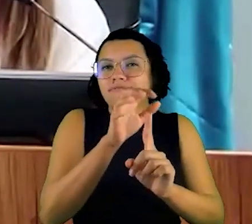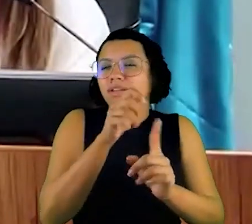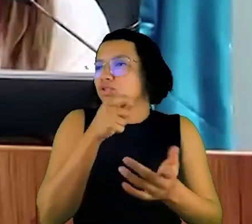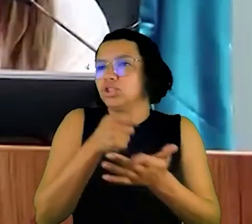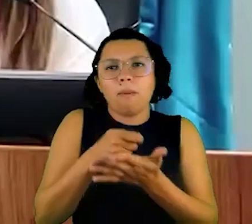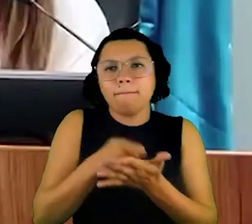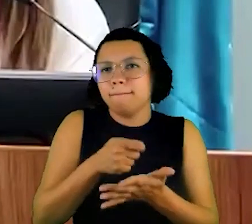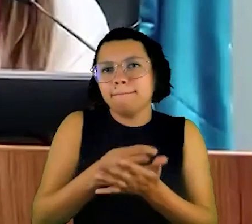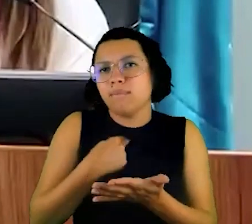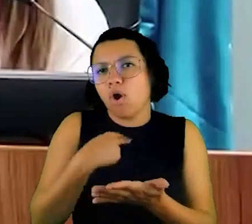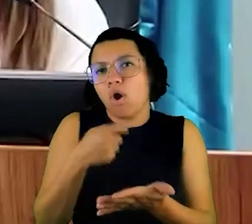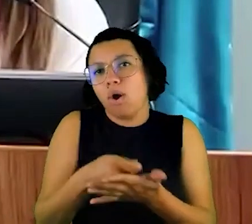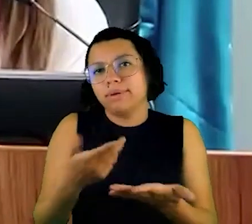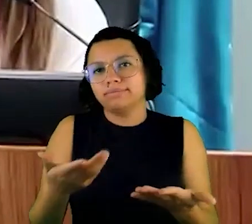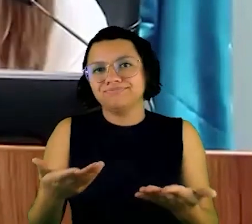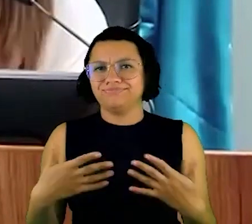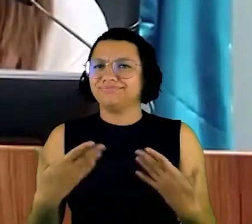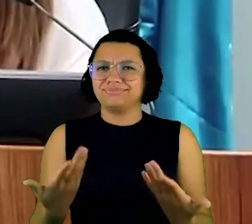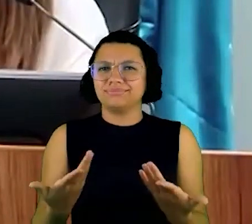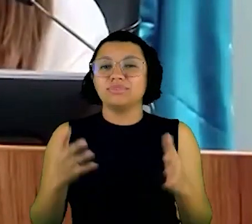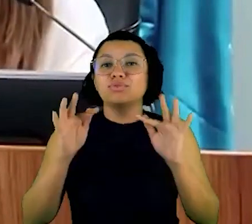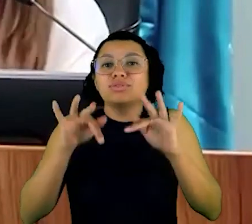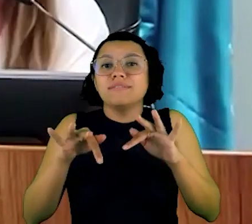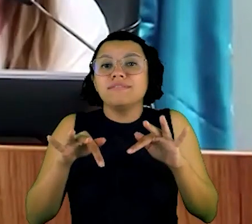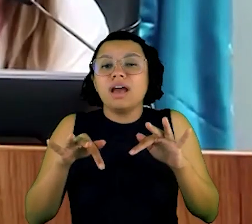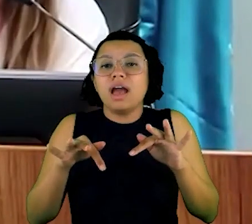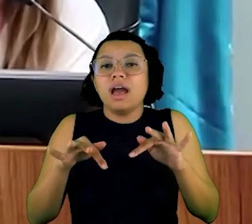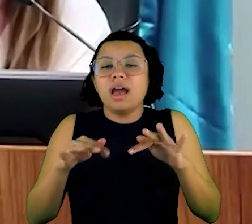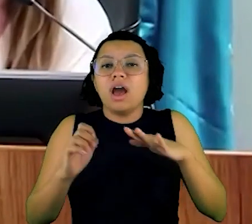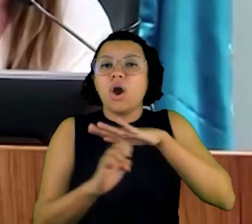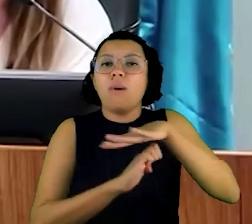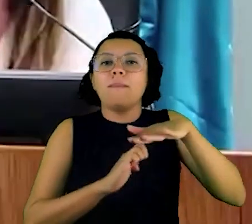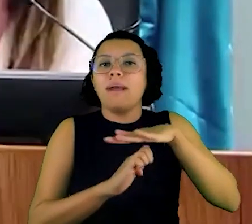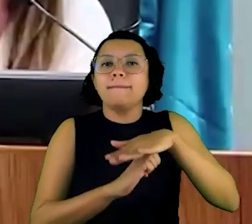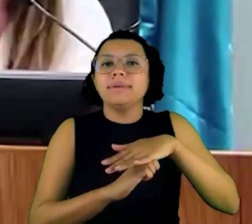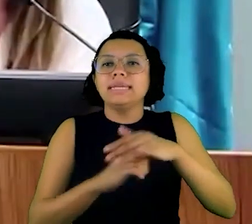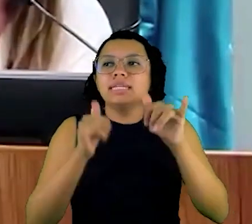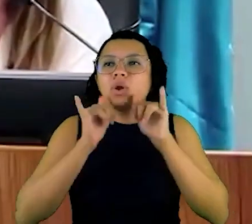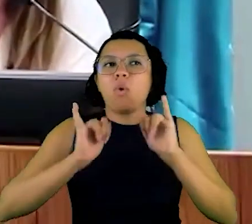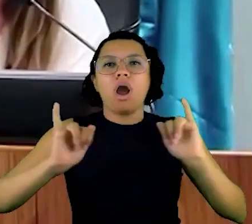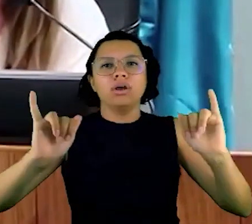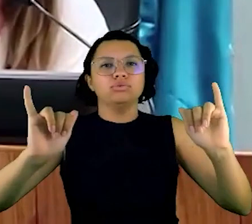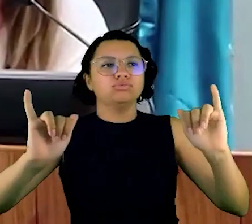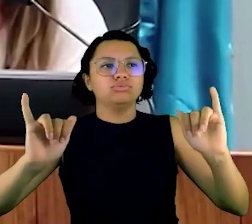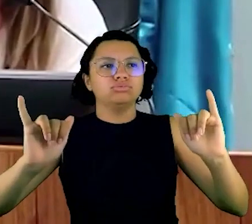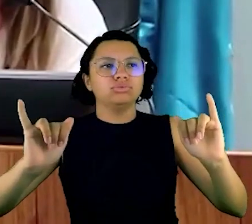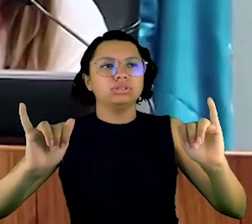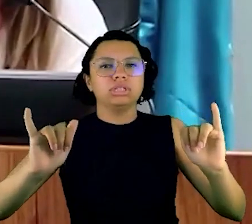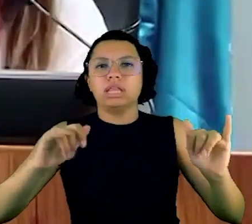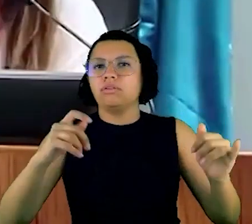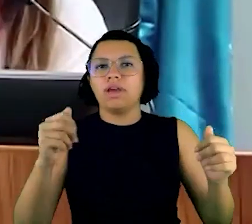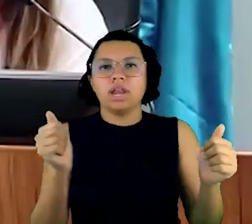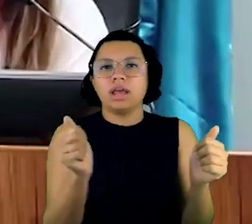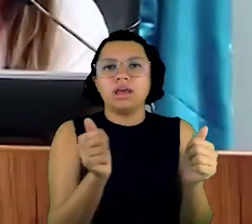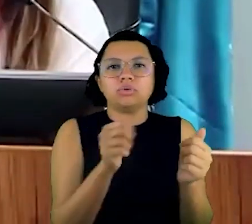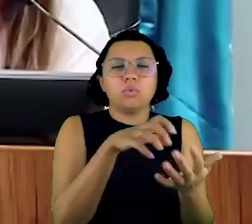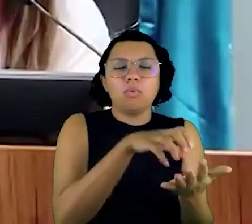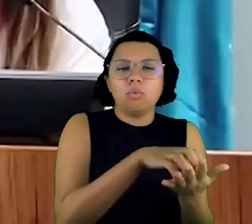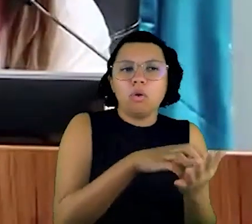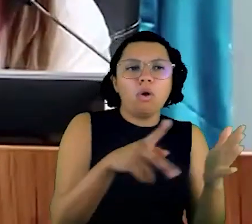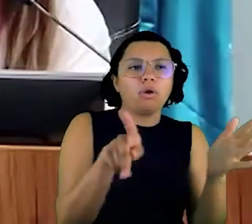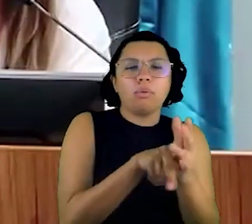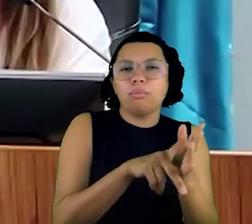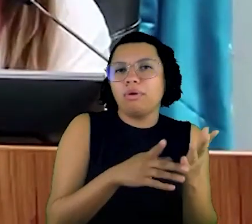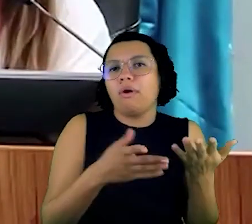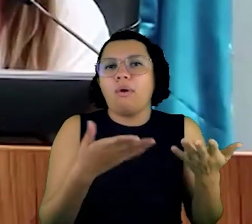da incobrabilidade. Porque, vejam, quando você fecha uma empresa e não conta para ninguém, não dá baixa na junta, não dá baixa